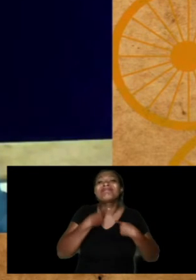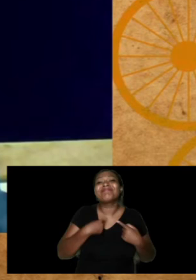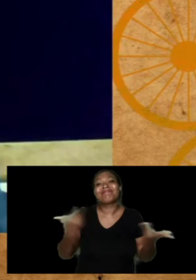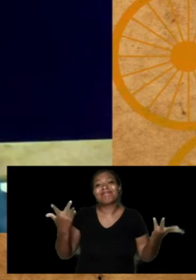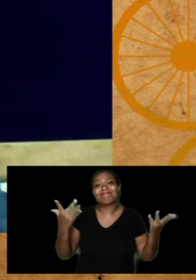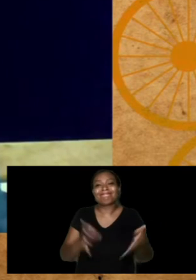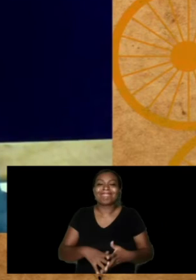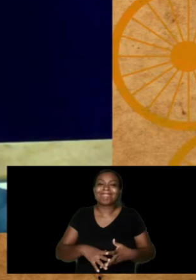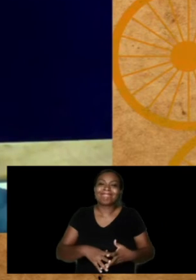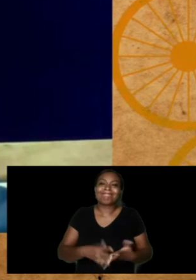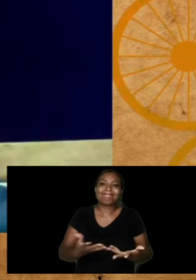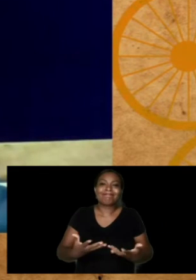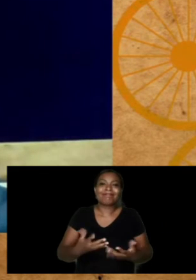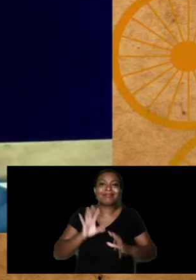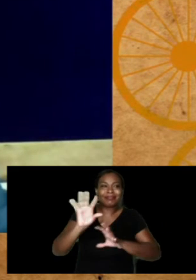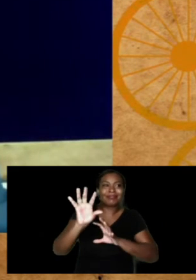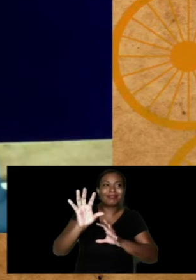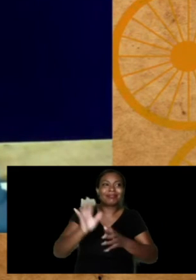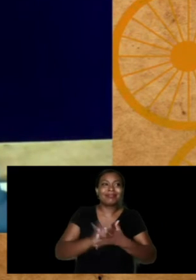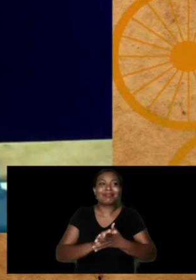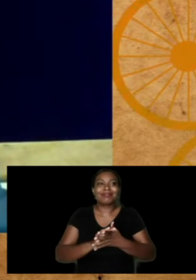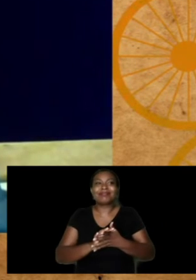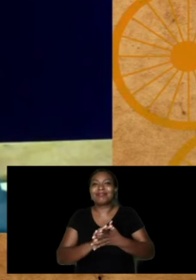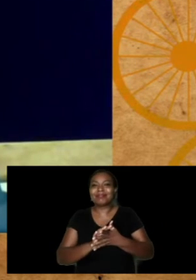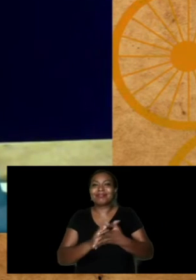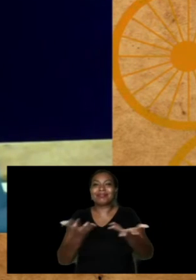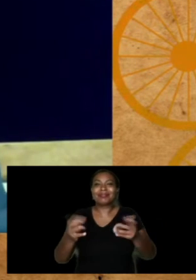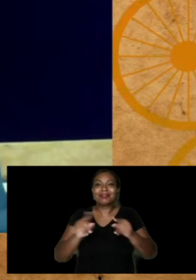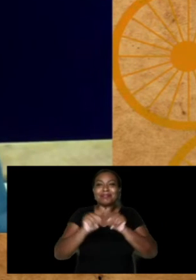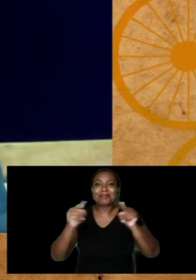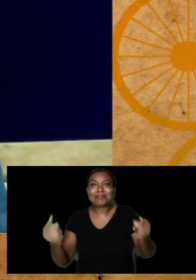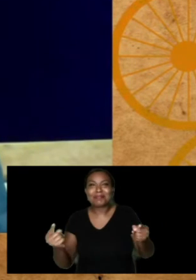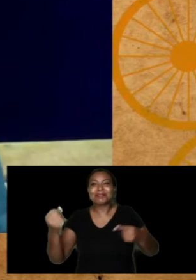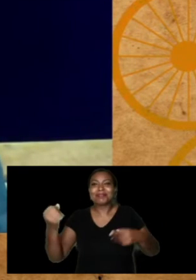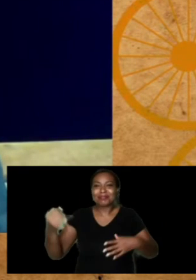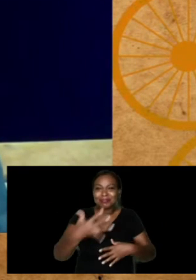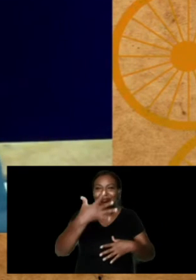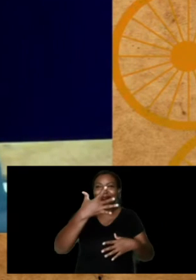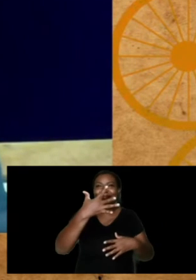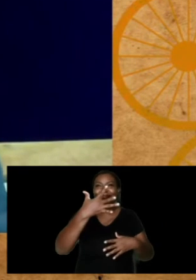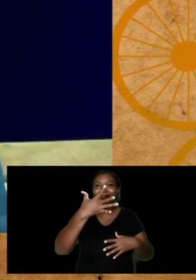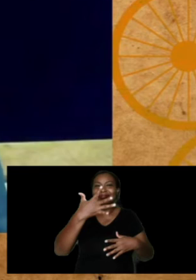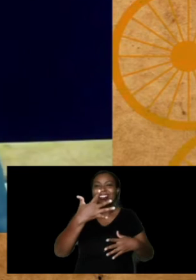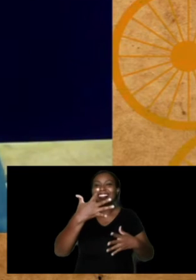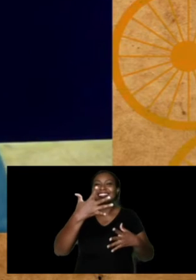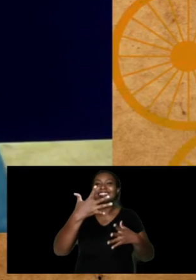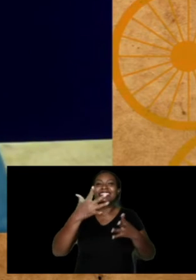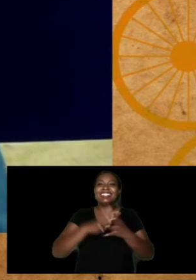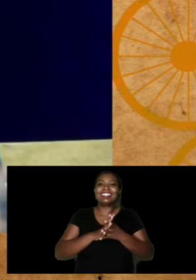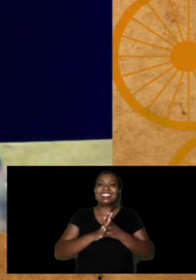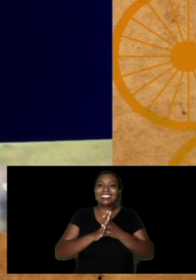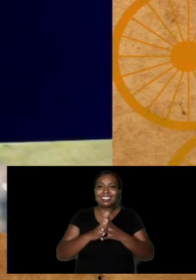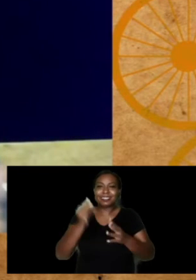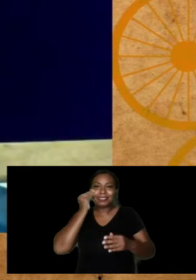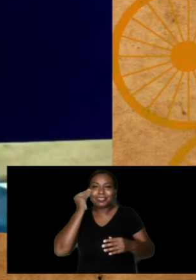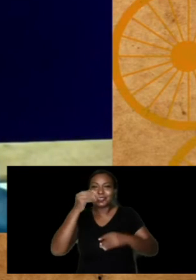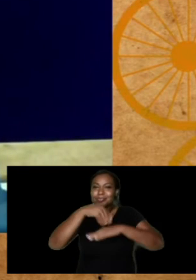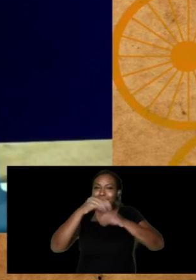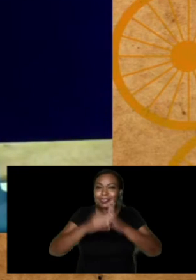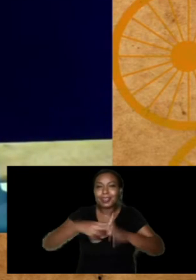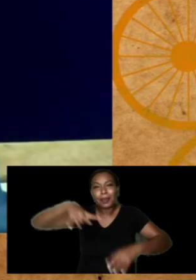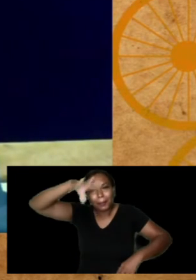Engraçada essa expressão, né? Mas agradeço novamente a participação. Tudo que eu aprendi